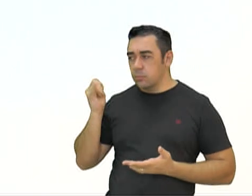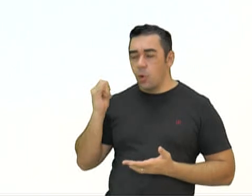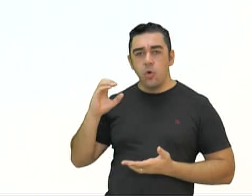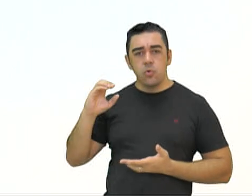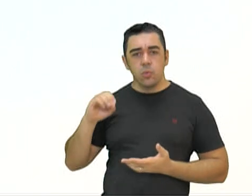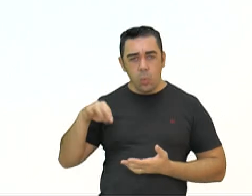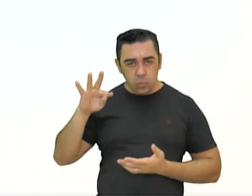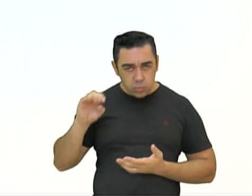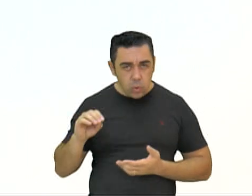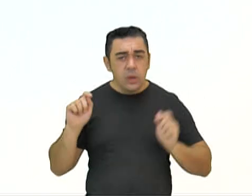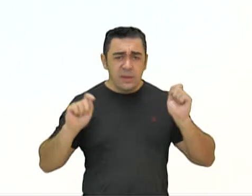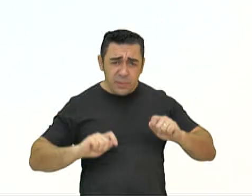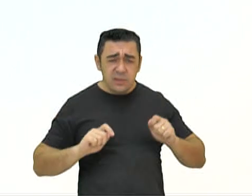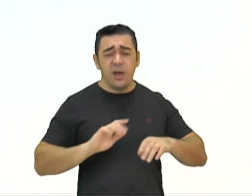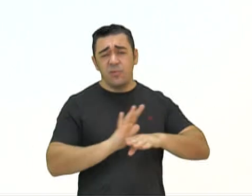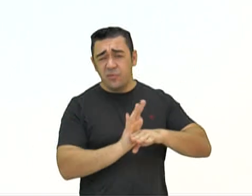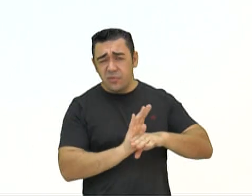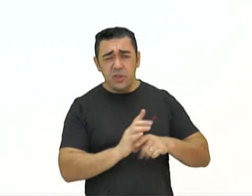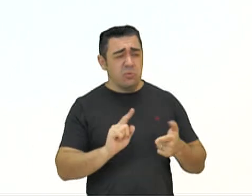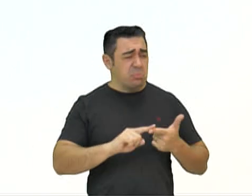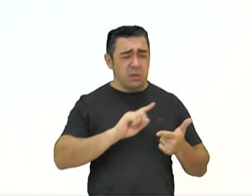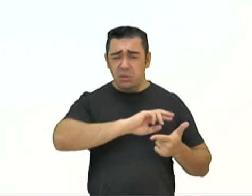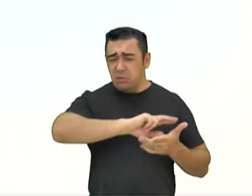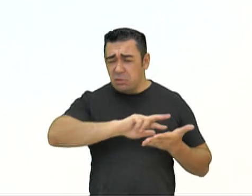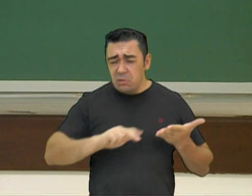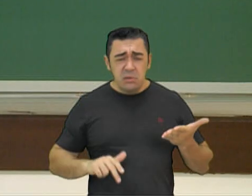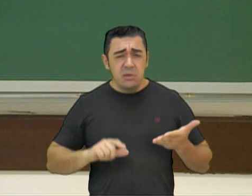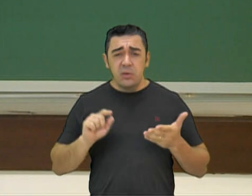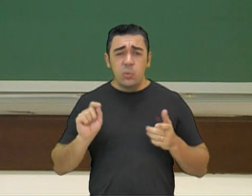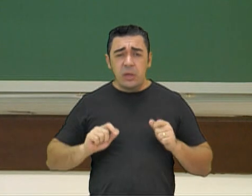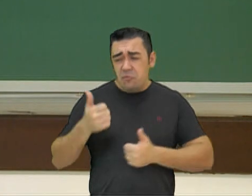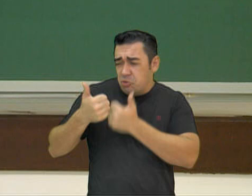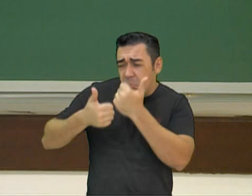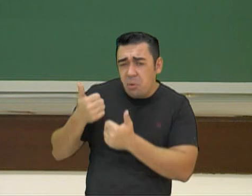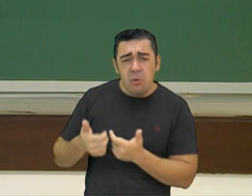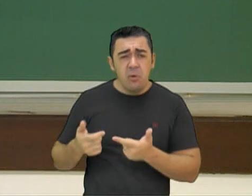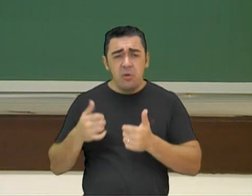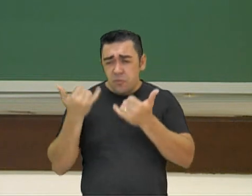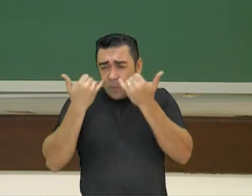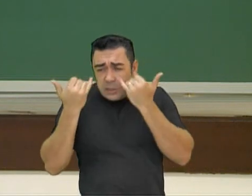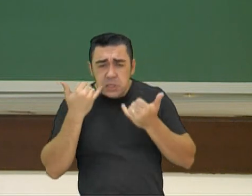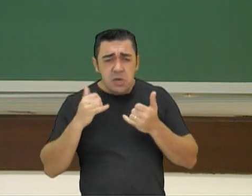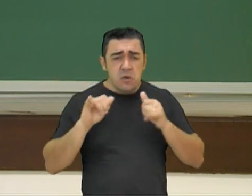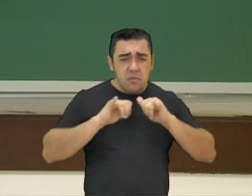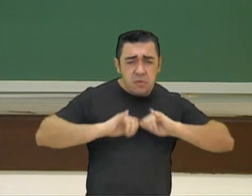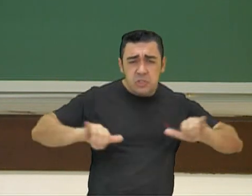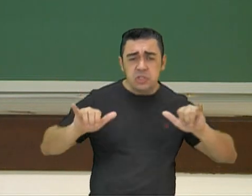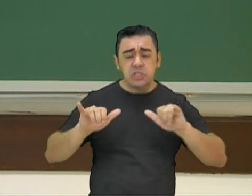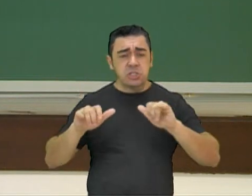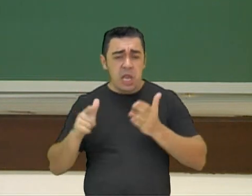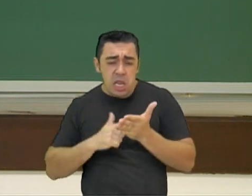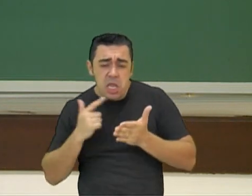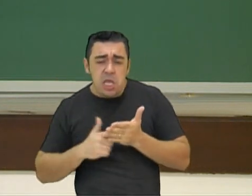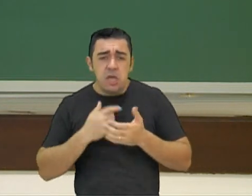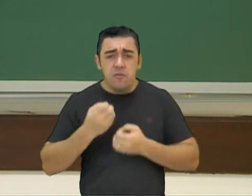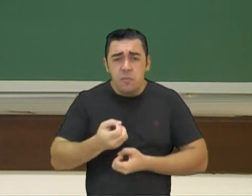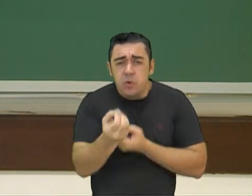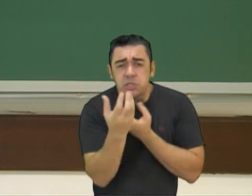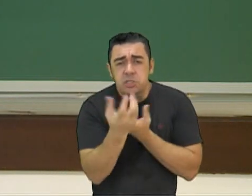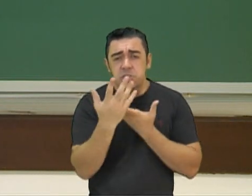outro objeto, um filme, uma série, um videogame, uma música, um jogo de futebol, qualquer coisa, né, um livro, uma poesia,